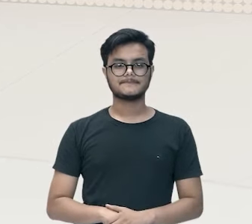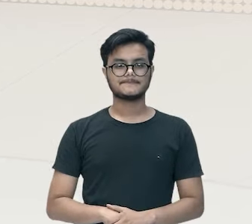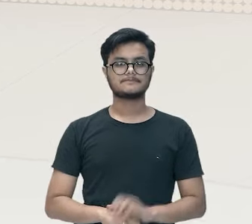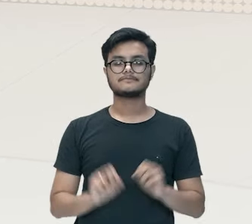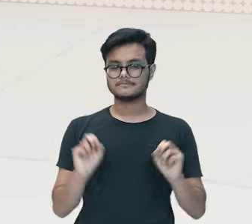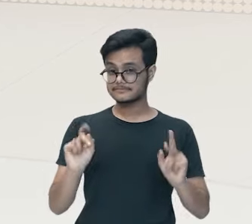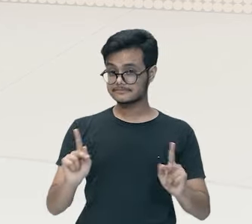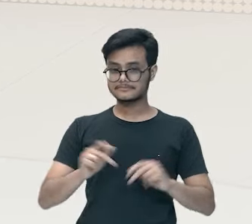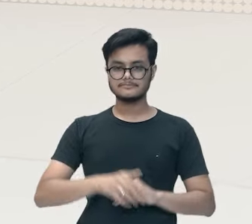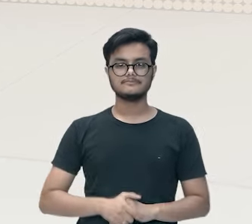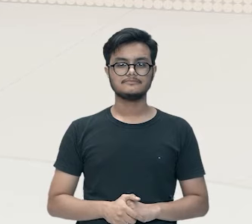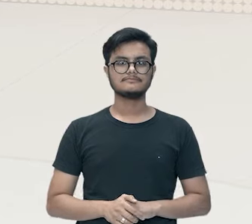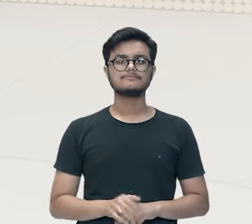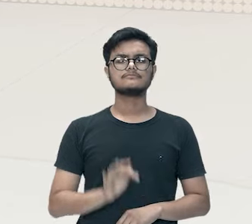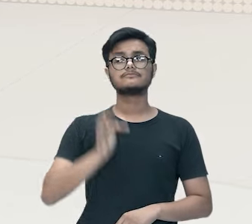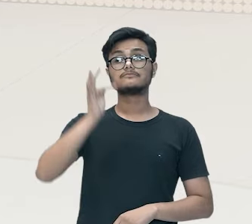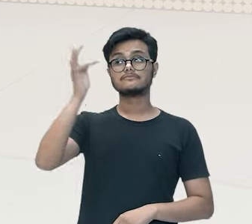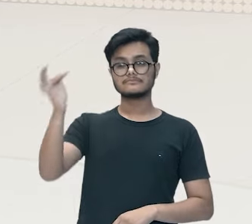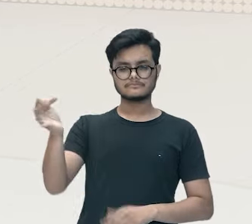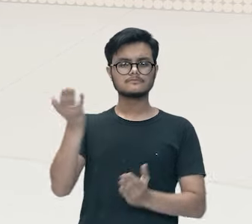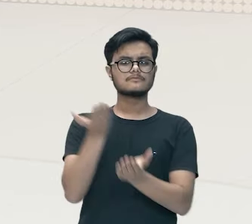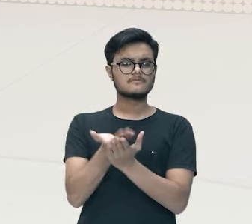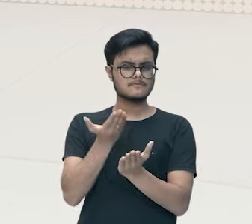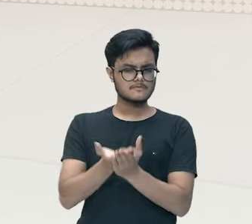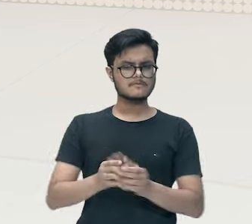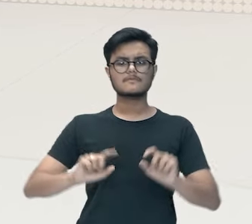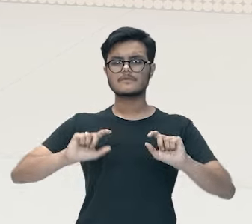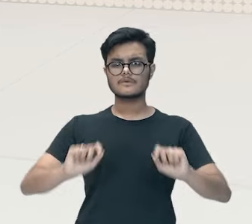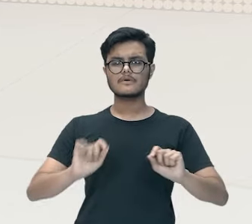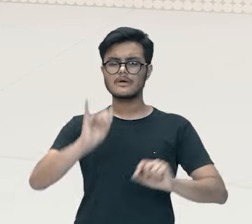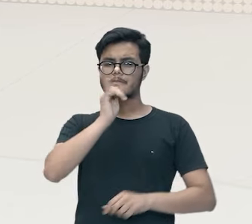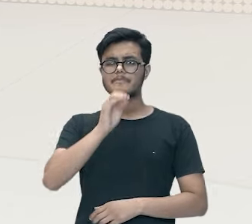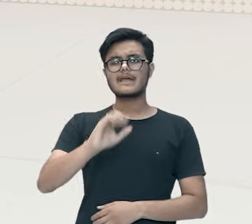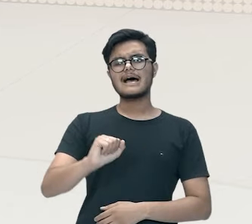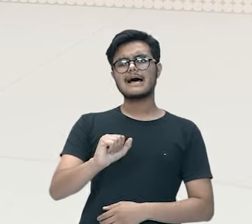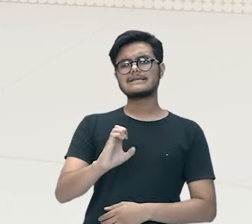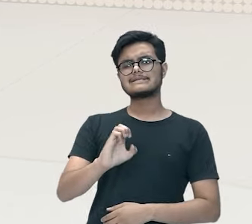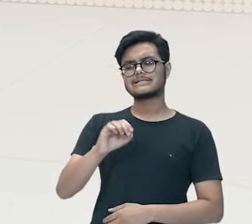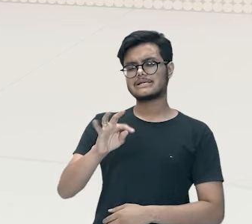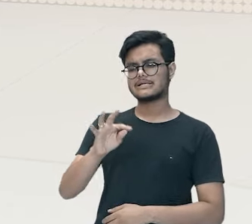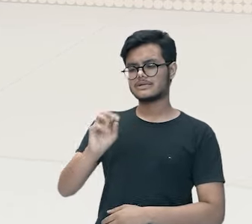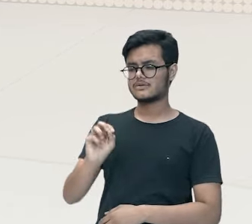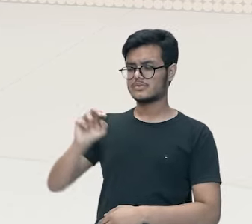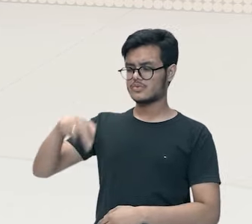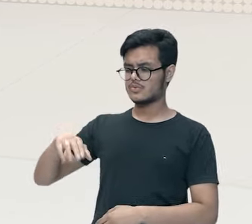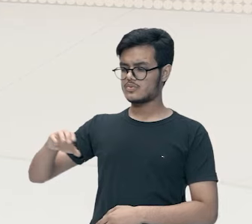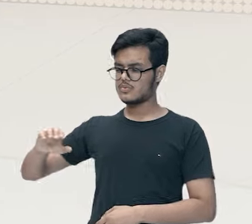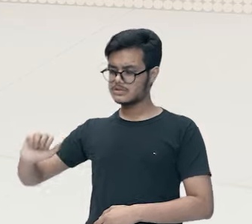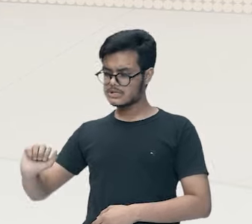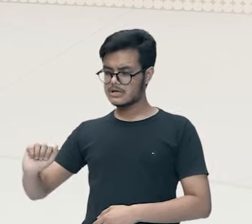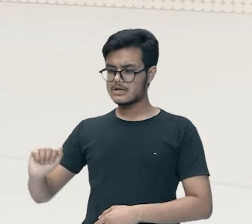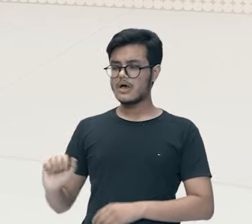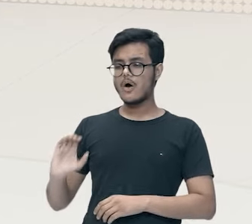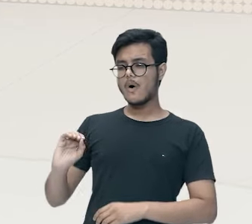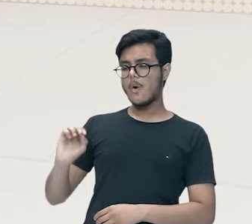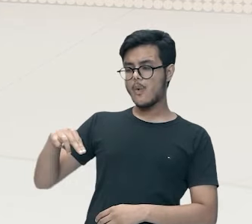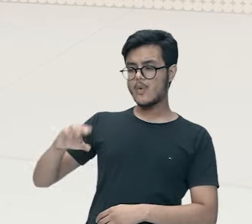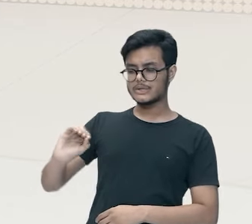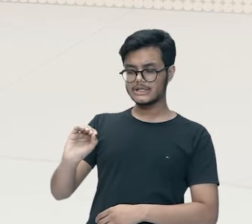O. A gente vai ver depois que se for uma acetona, vai terminar em ona. A gente tem uma outra nomenclatura. Se